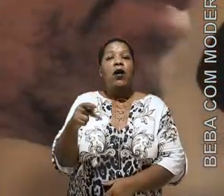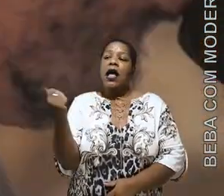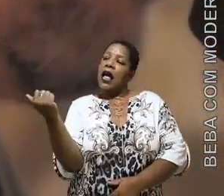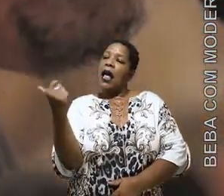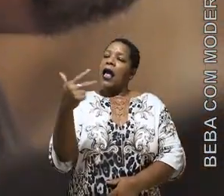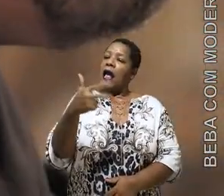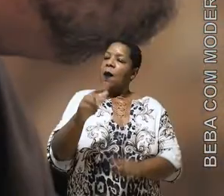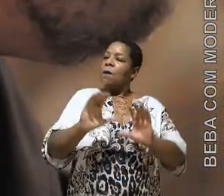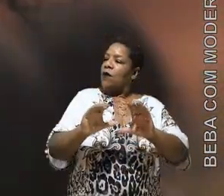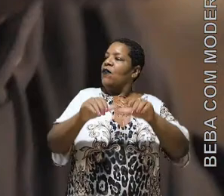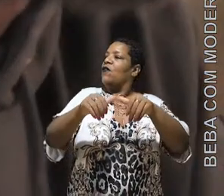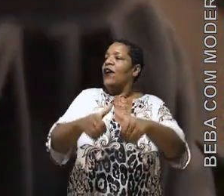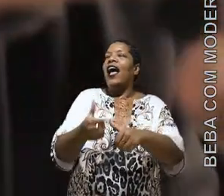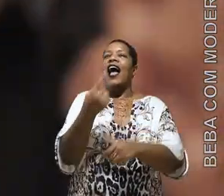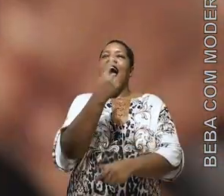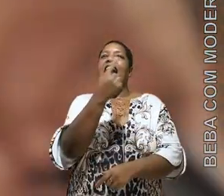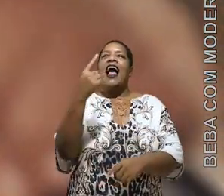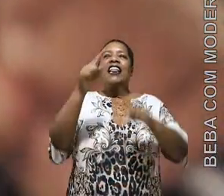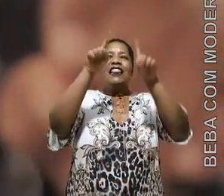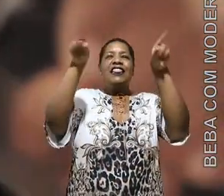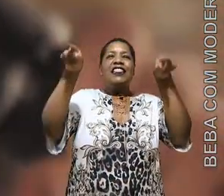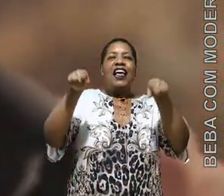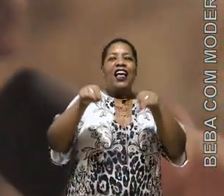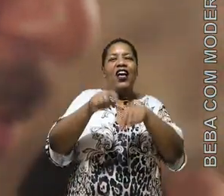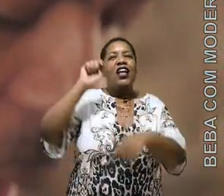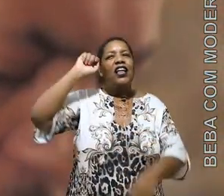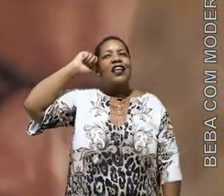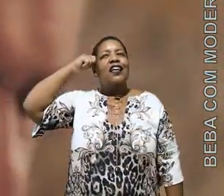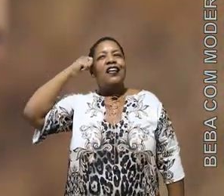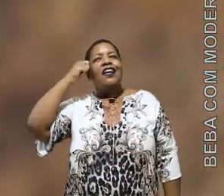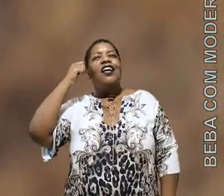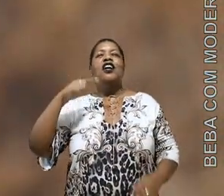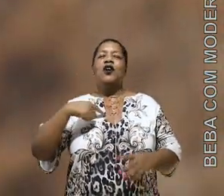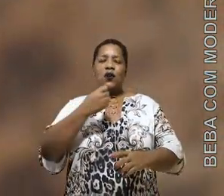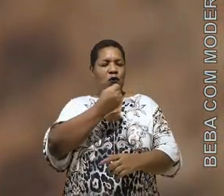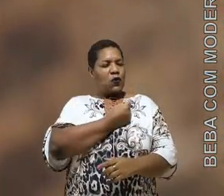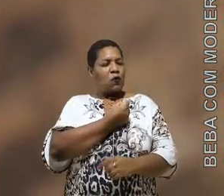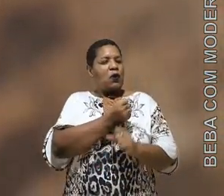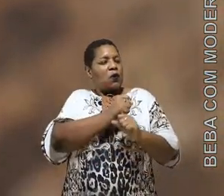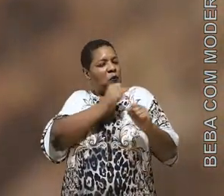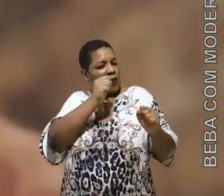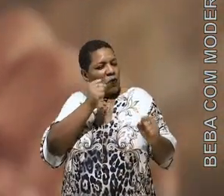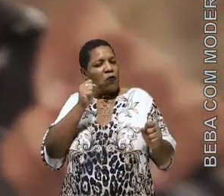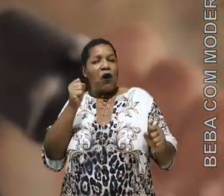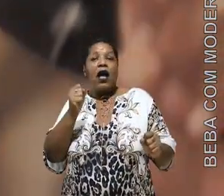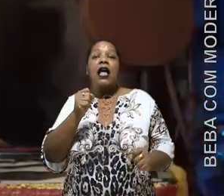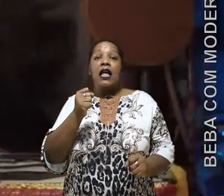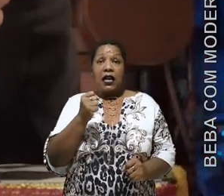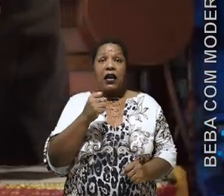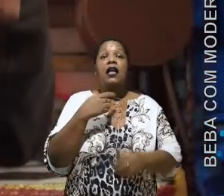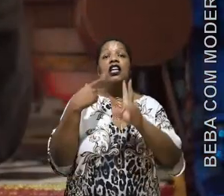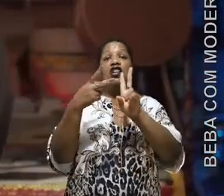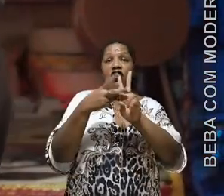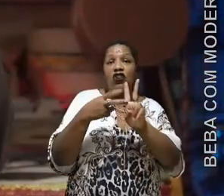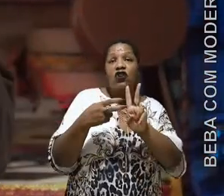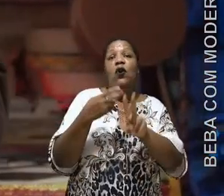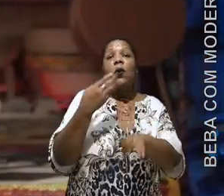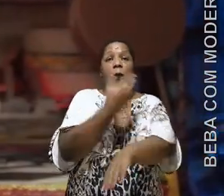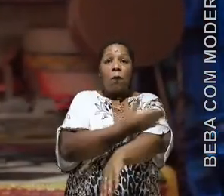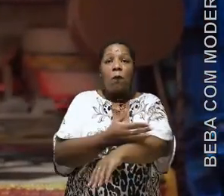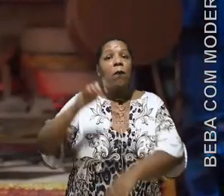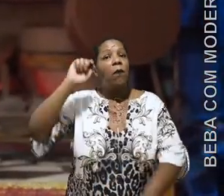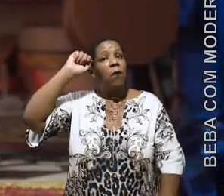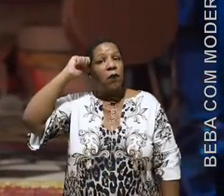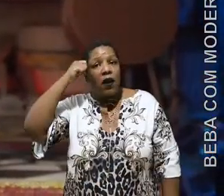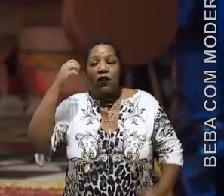manda o rappi a rua formou cada quadro negro numeroso e poderoso do universo que tu vídeos para